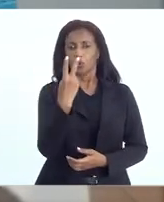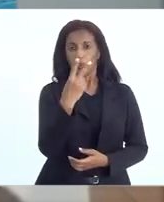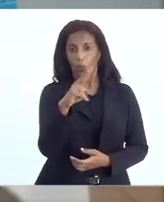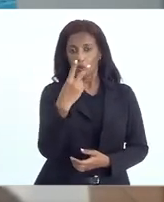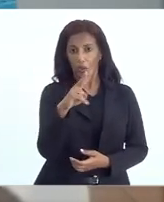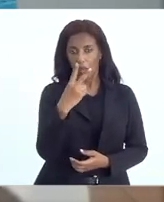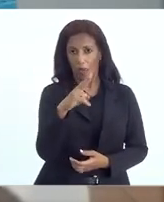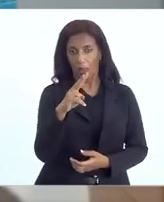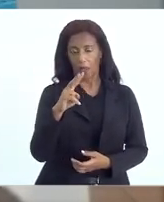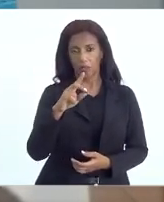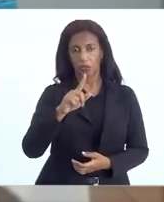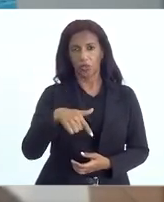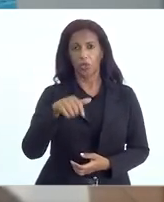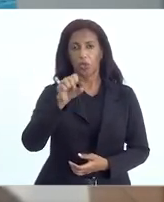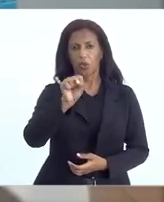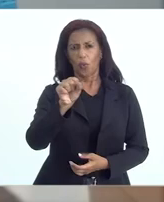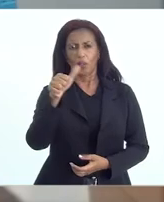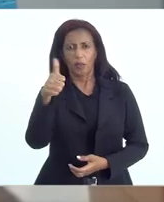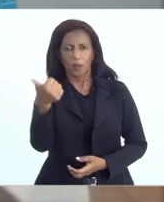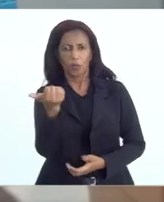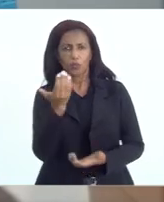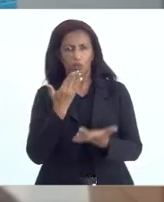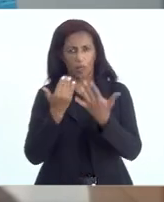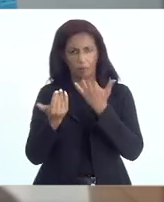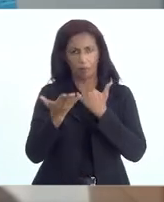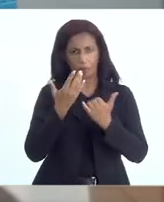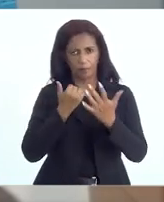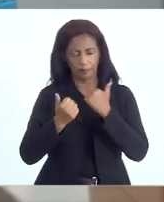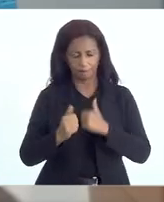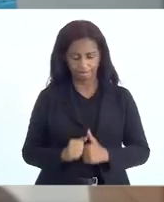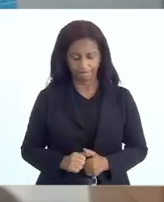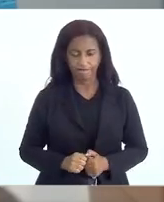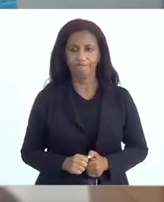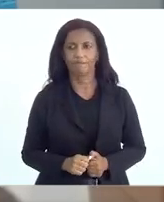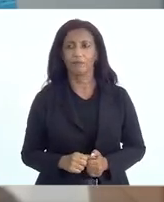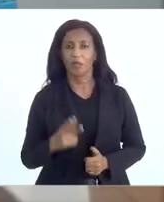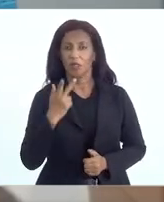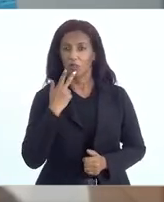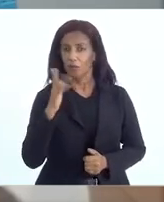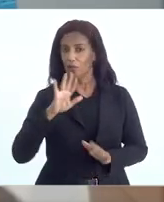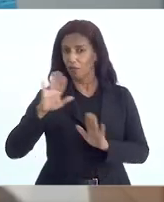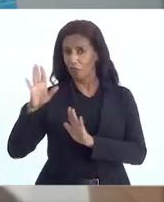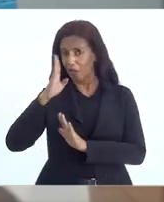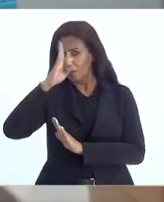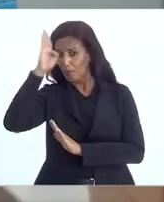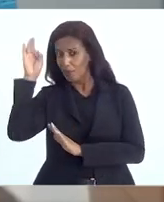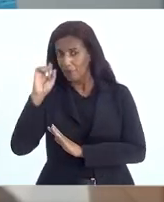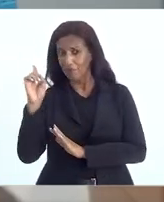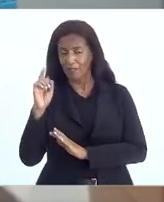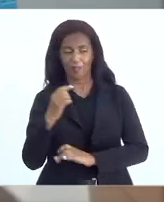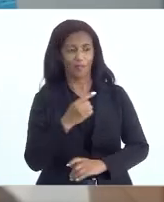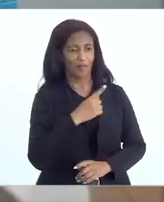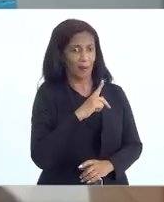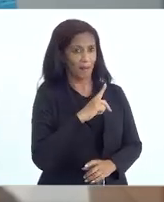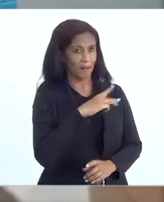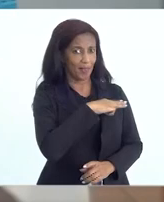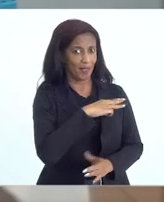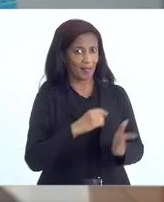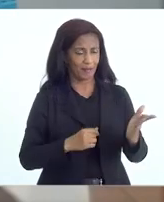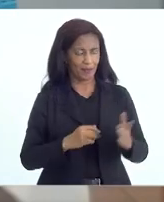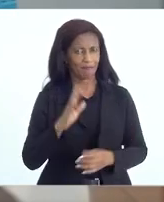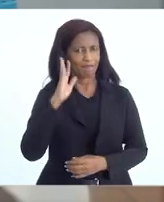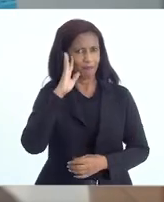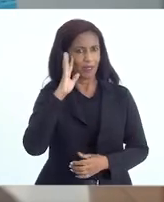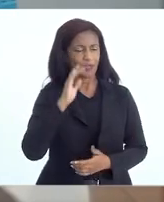oitenta e um centavos de etapa de a natação eu vou falar não vou falar do Corpo de Bombeiros não vou falar da Polícia Militar Eu